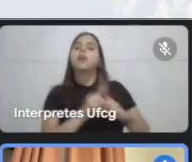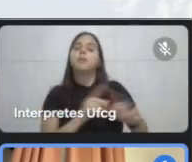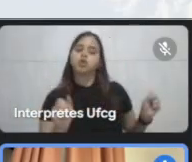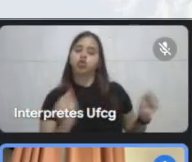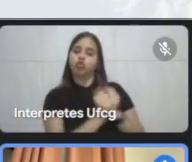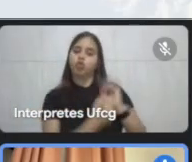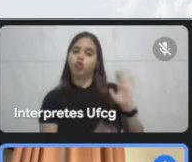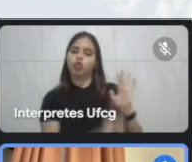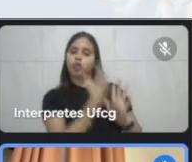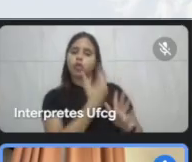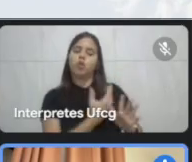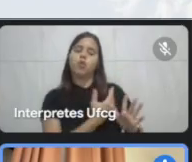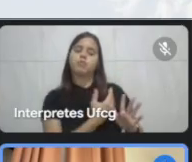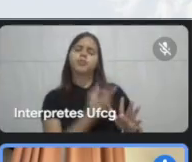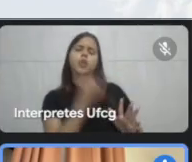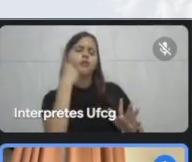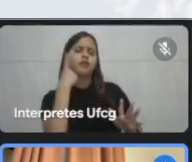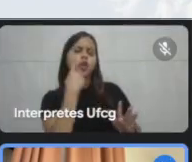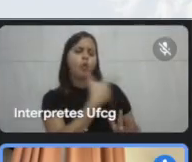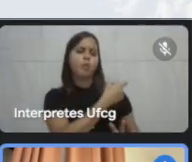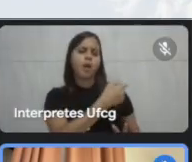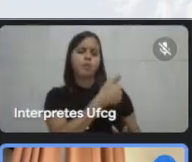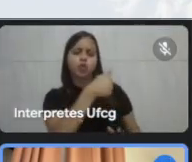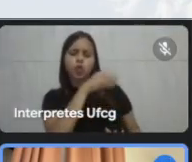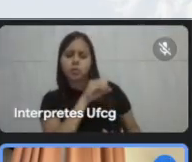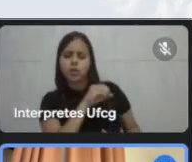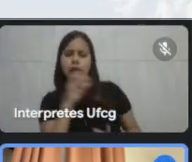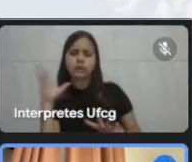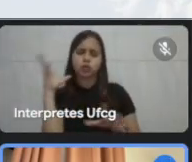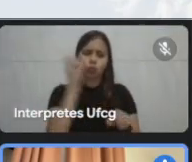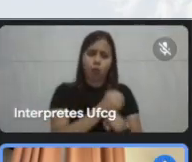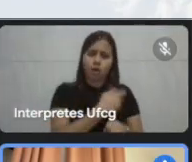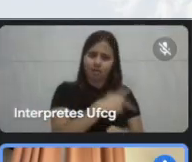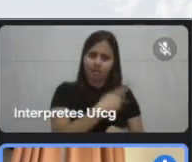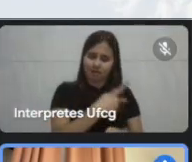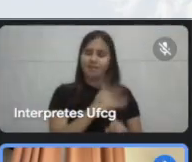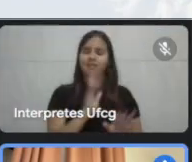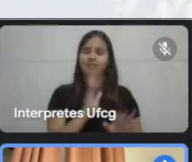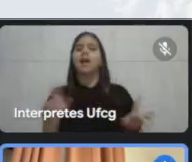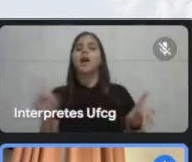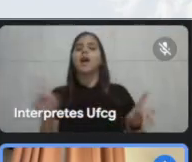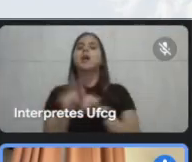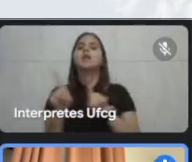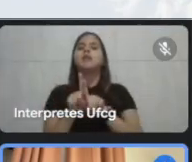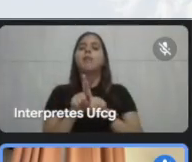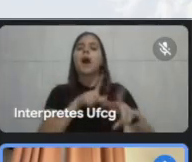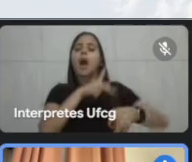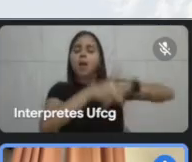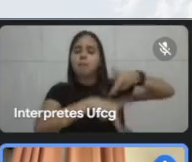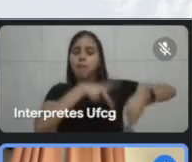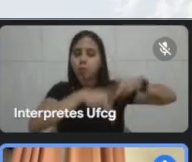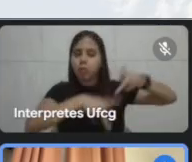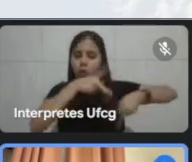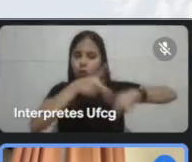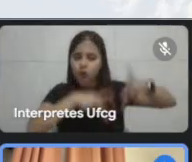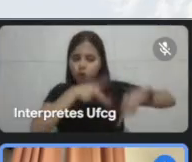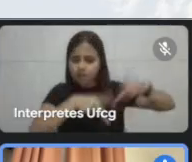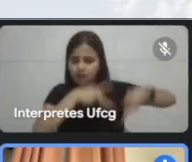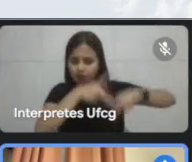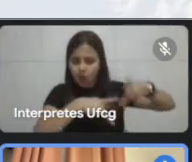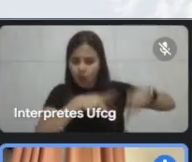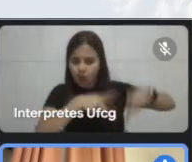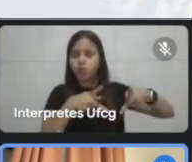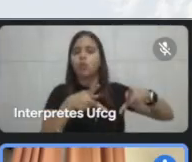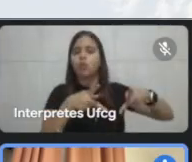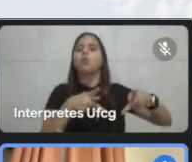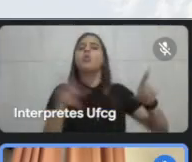pegou o mapa de 2010, que era o mapa do ano do censo demográfico, também pegou a população por setor censitário, e